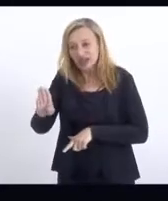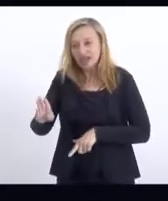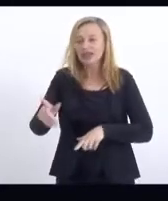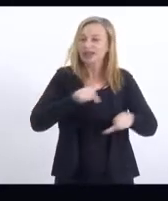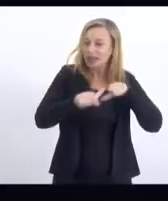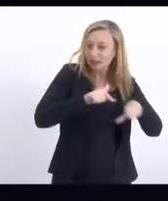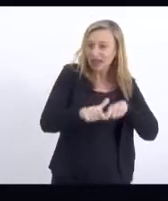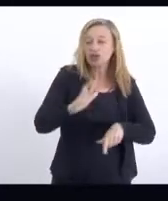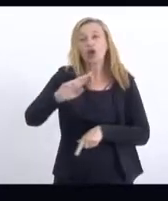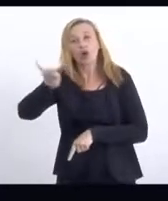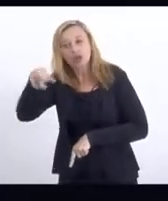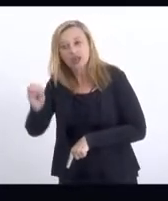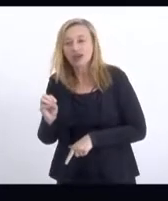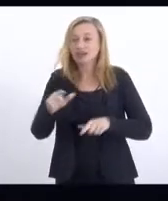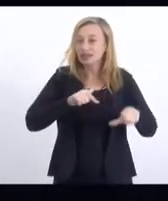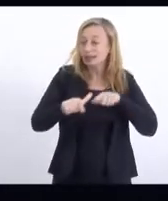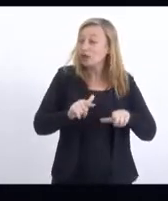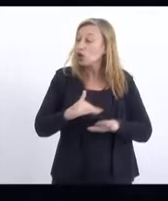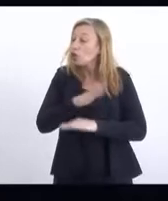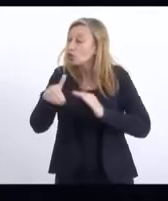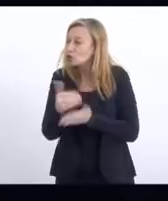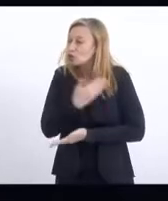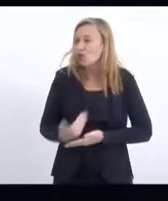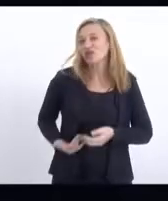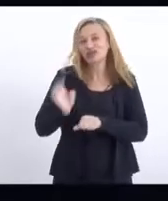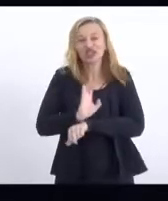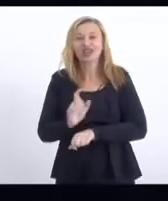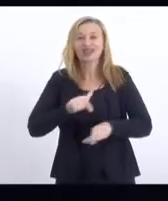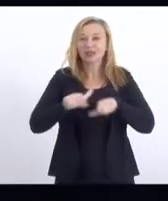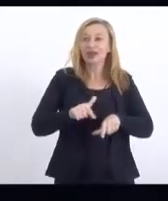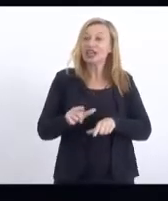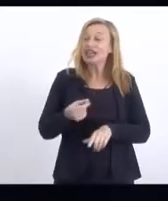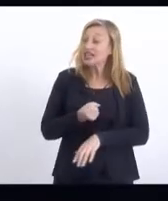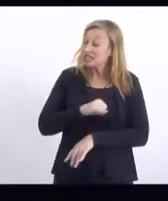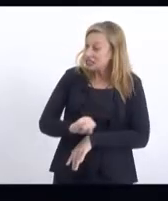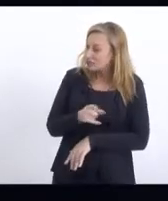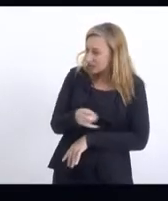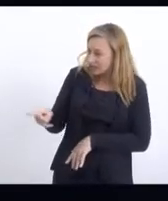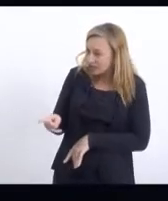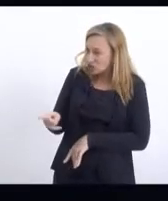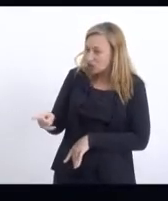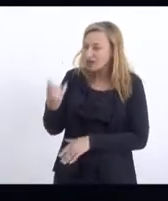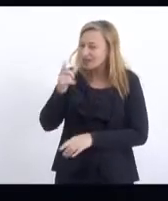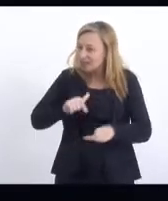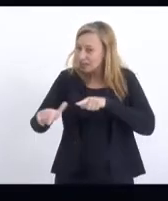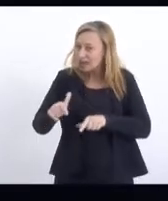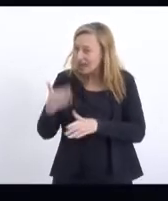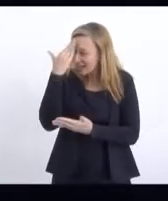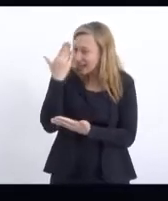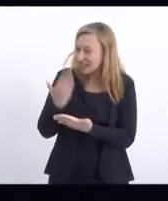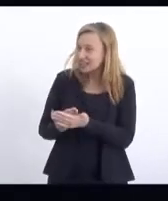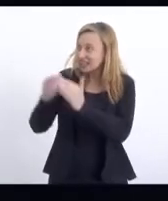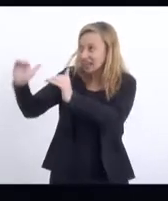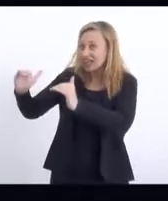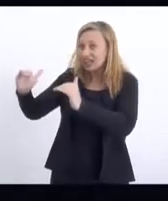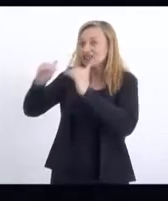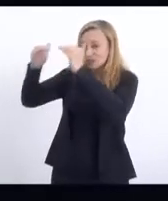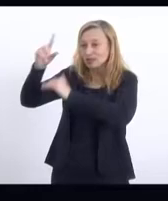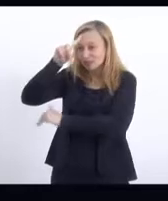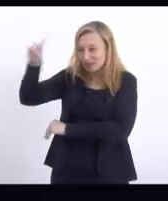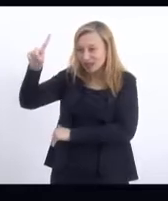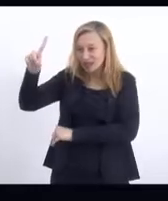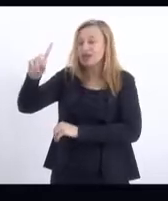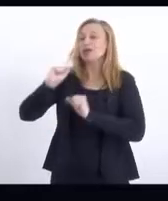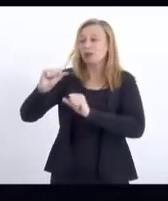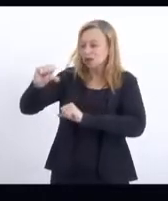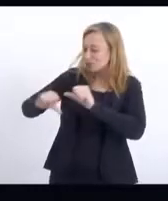Ronaldo está aqui trabalhando, assim como todo o governo do Estado está aqui trabalhando. Se vocês trabalharem, acreditarem que existe um poder superior, uma força que pode mudar a